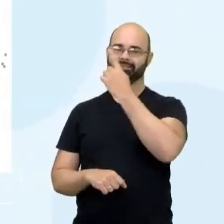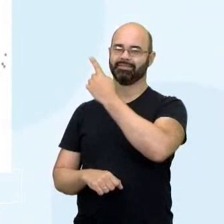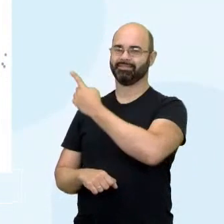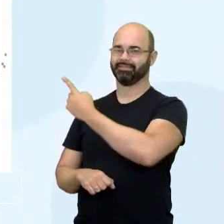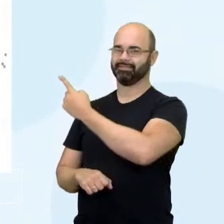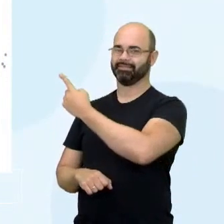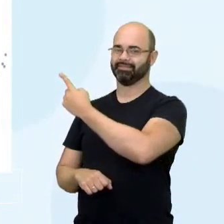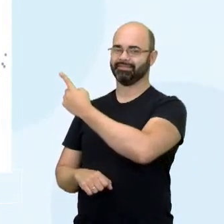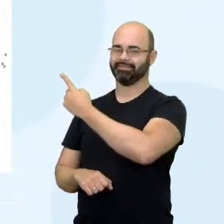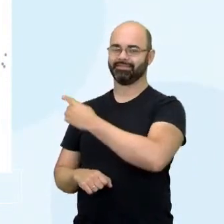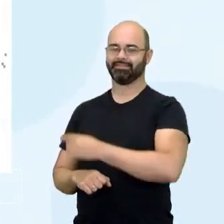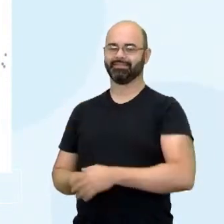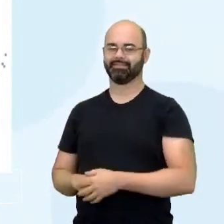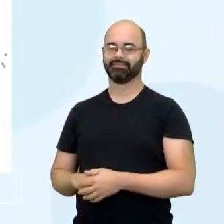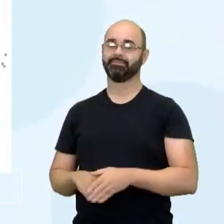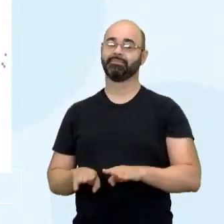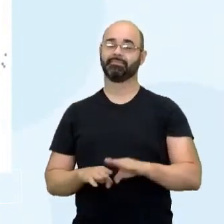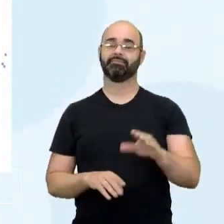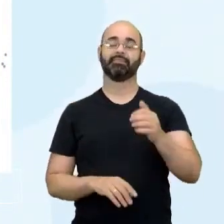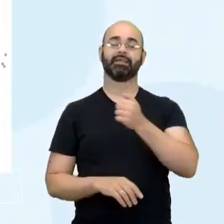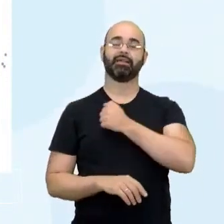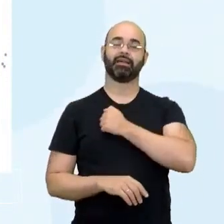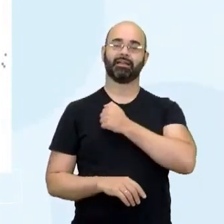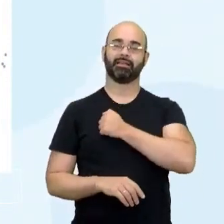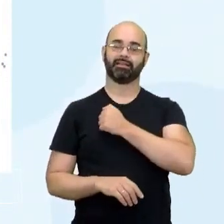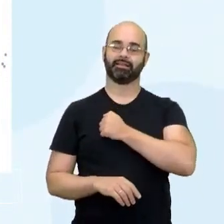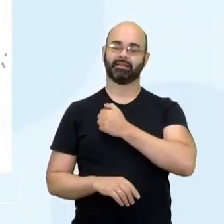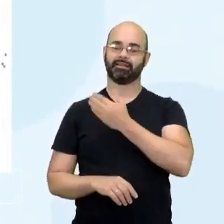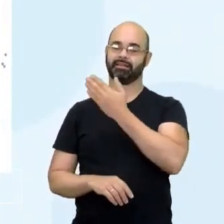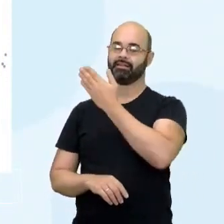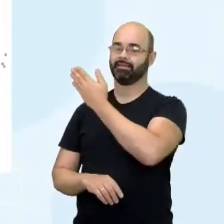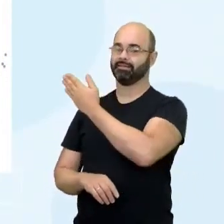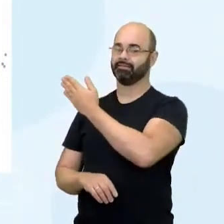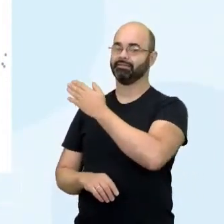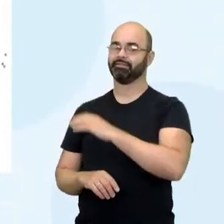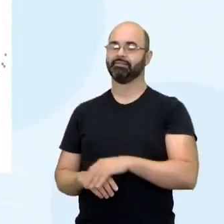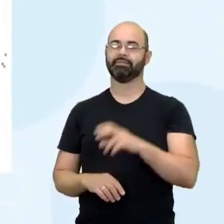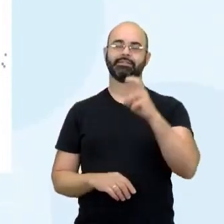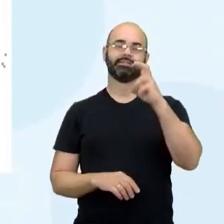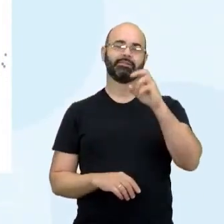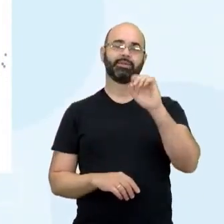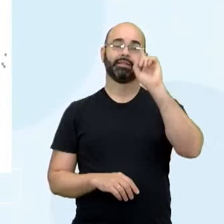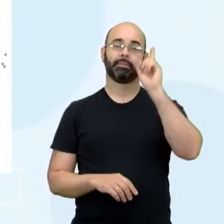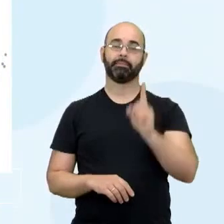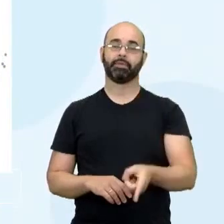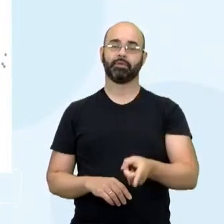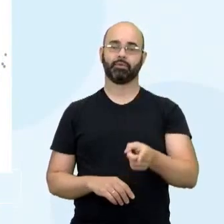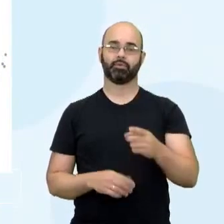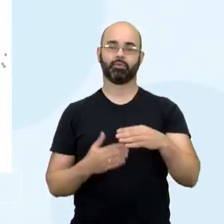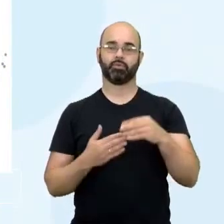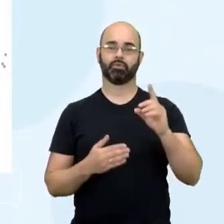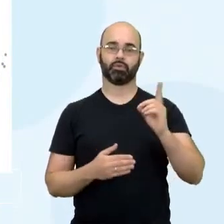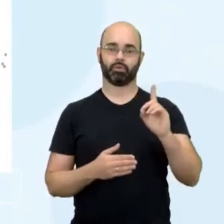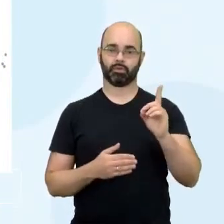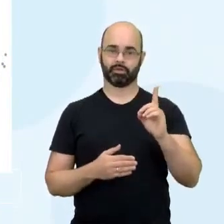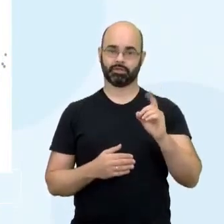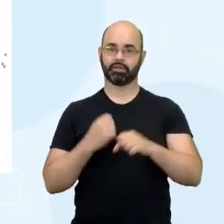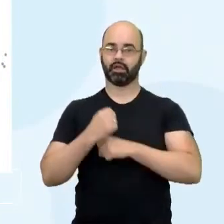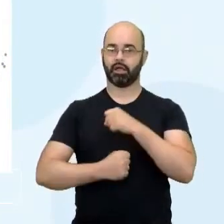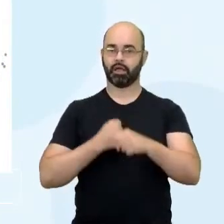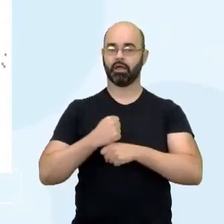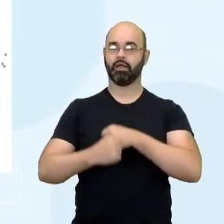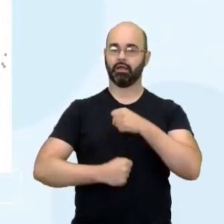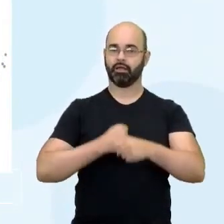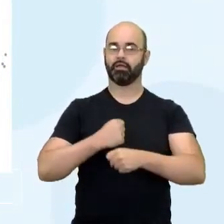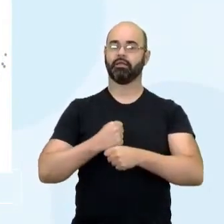e para o Canadá, né, que tem lá acima de 50 mil dólares, né, de PIB nominal anual, né?